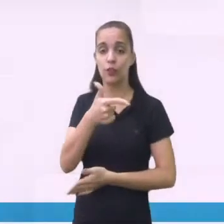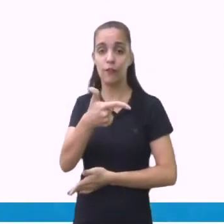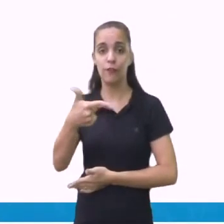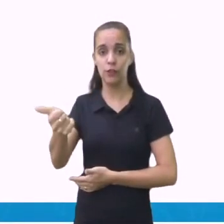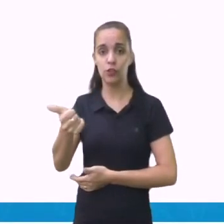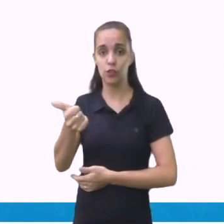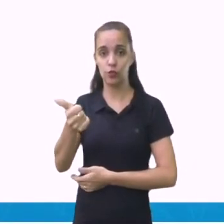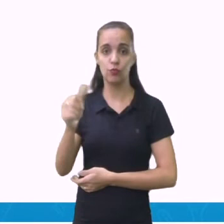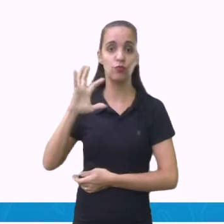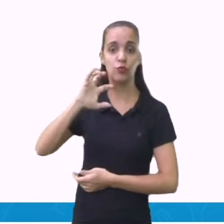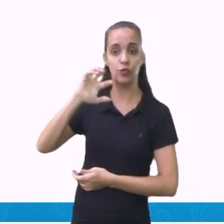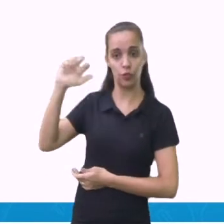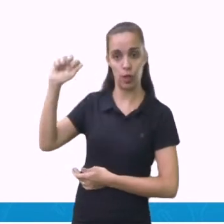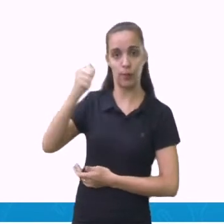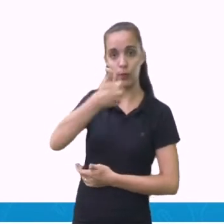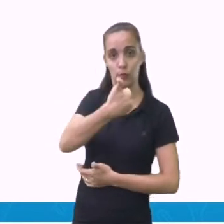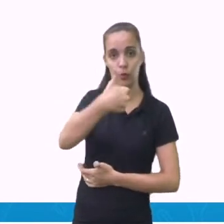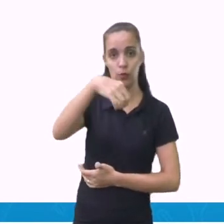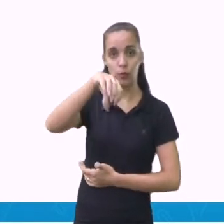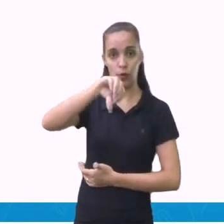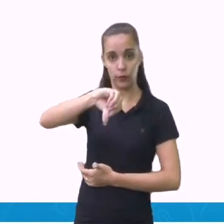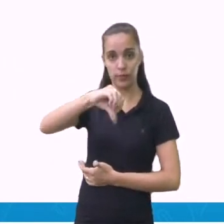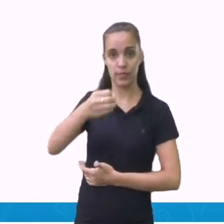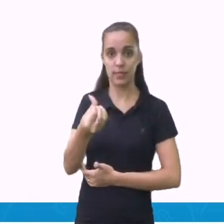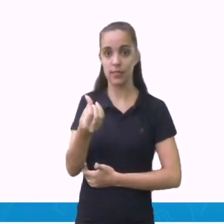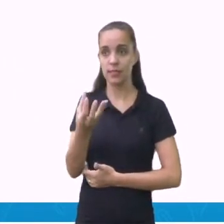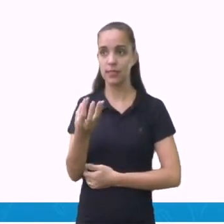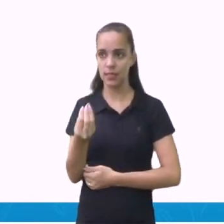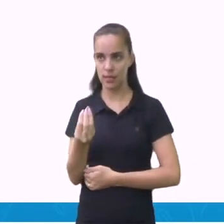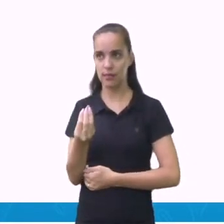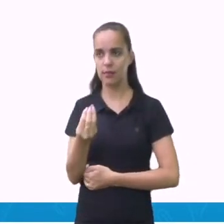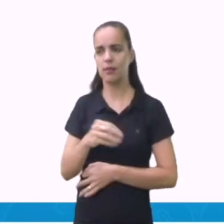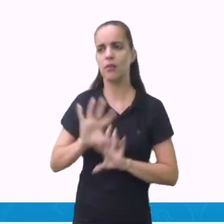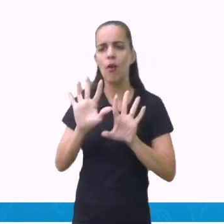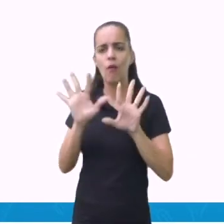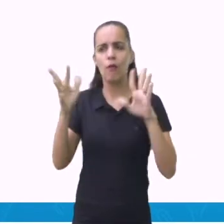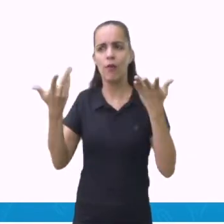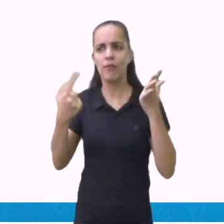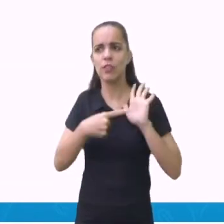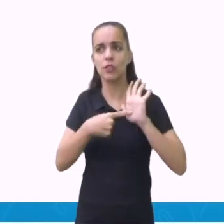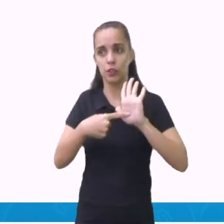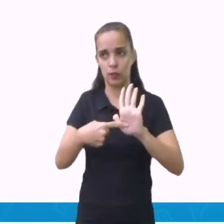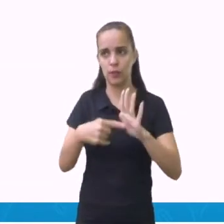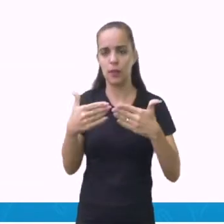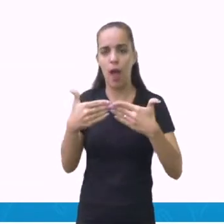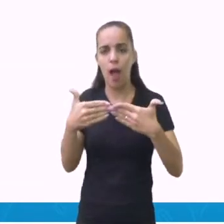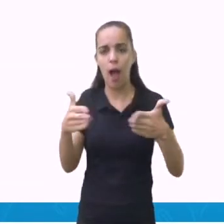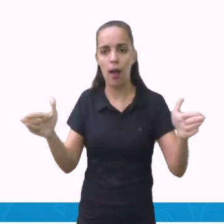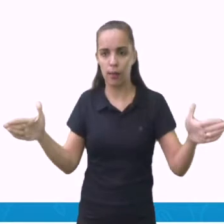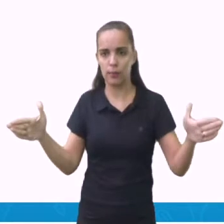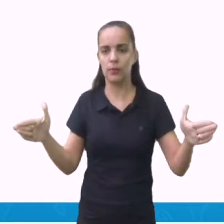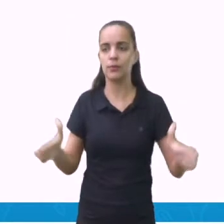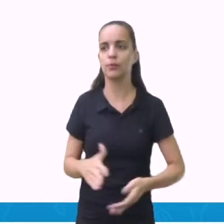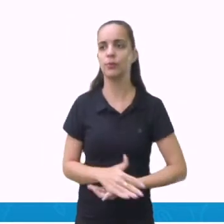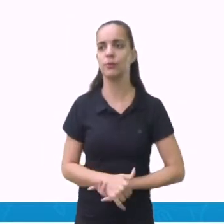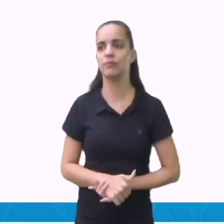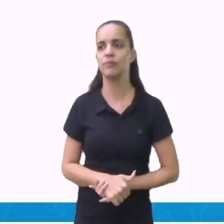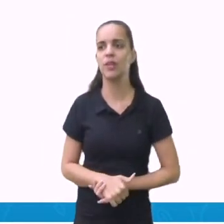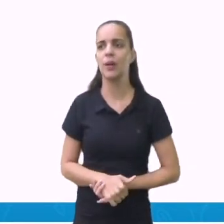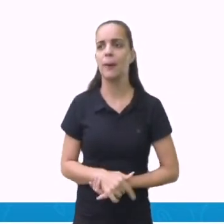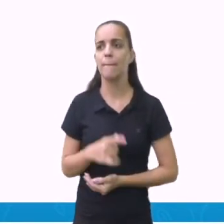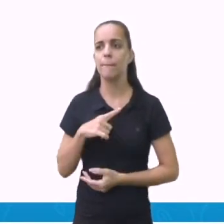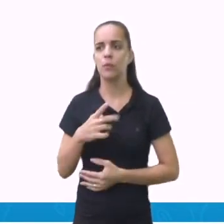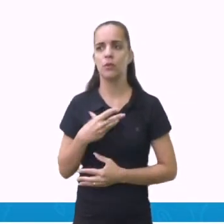de 1960, não é tão longe da gente assim, tem pouco tempo de inauguração, e